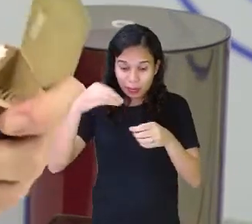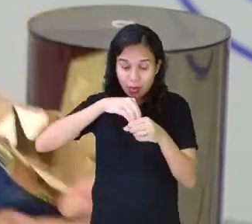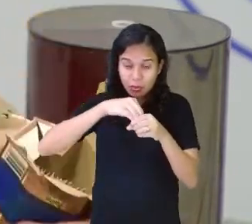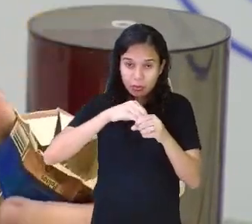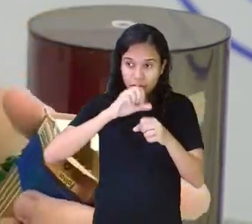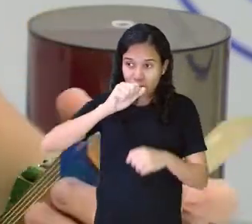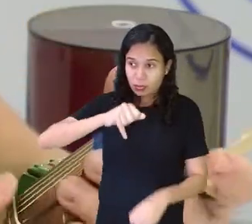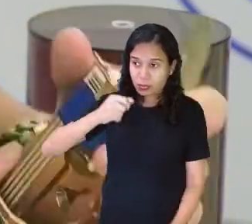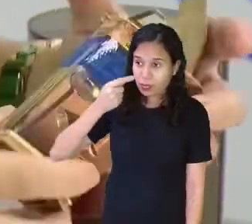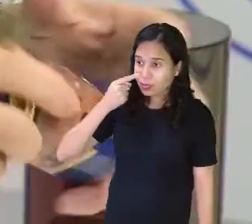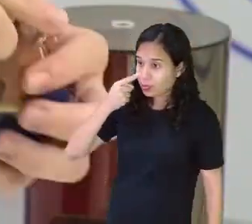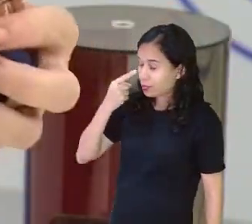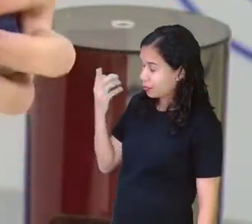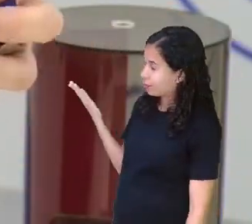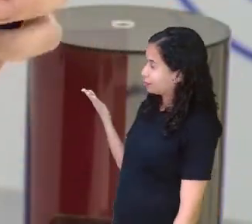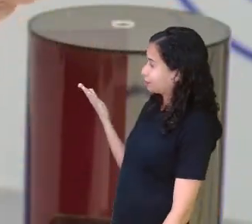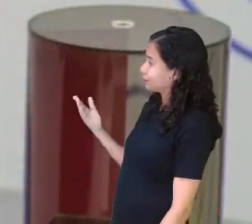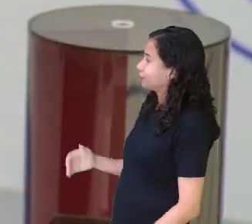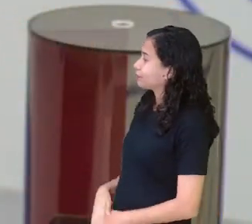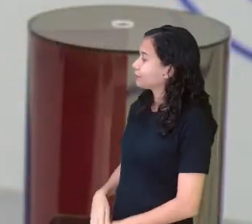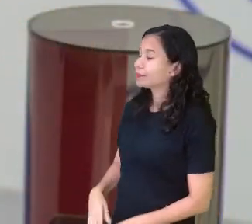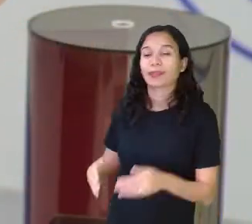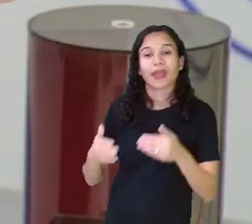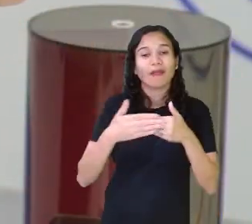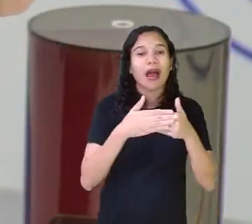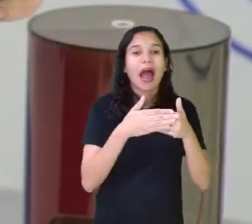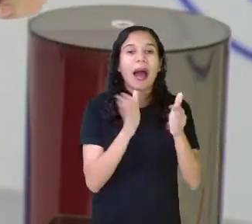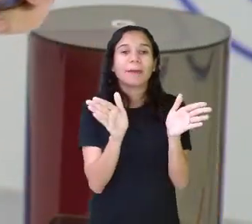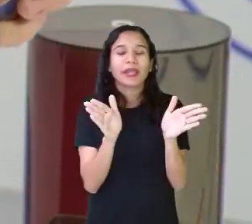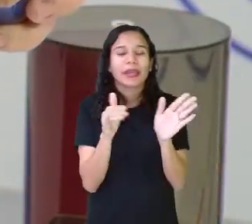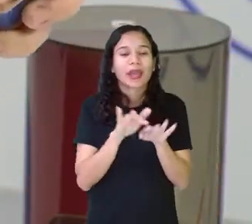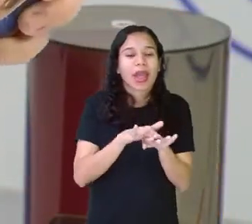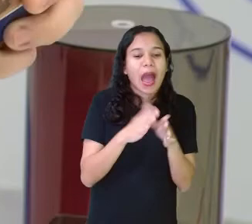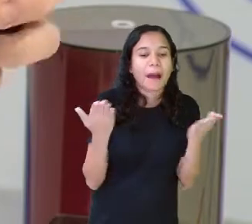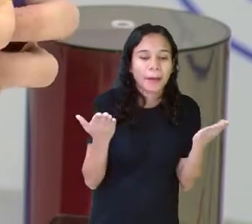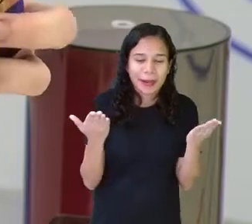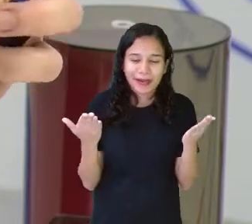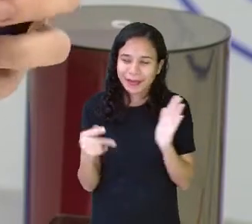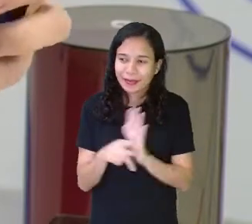sim. Pronto. Eu vou abrir o outro lado.